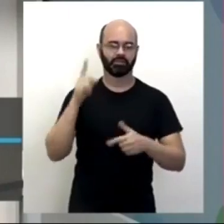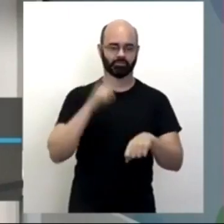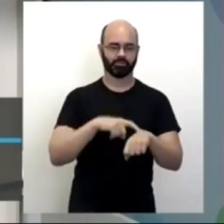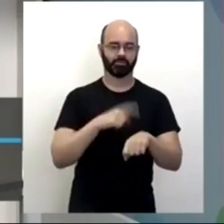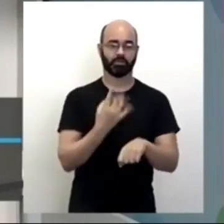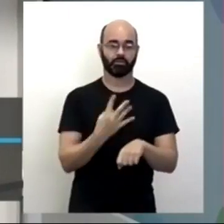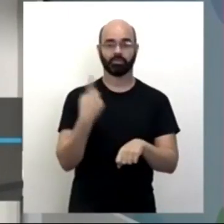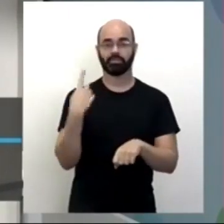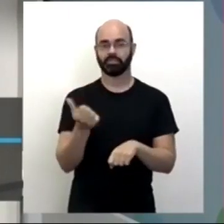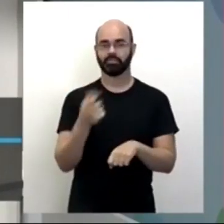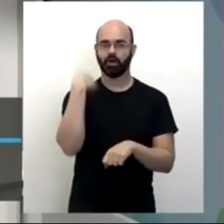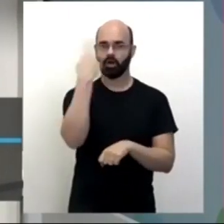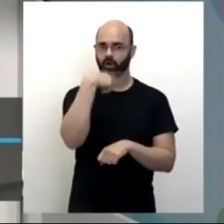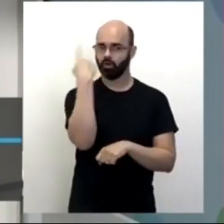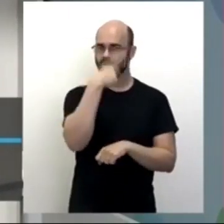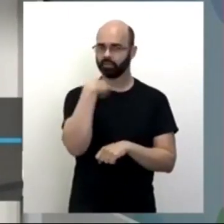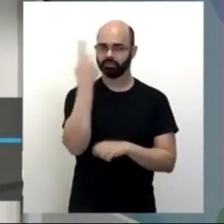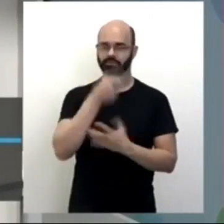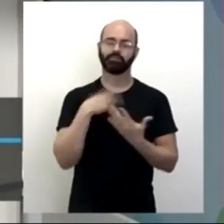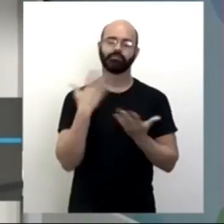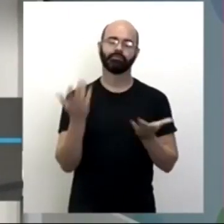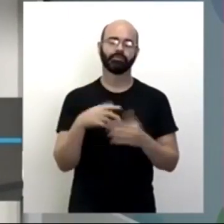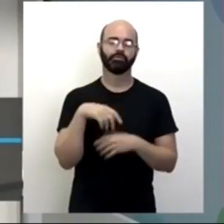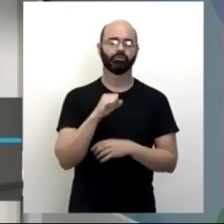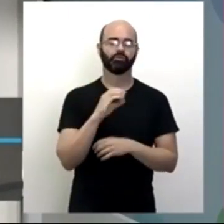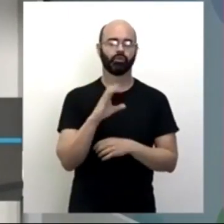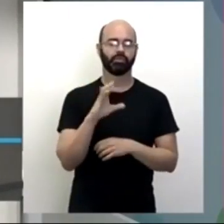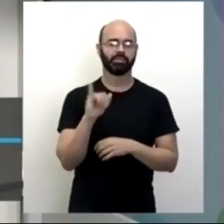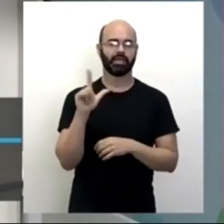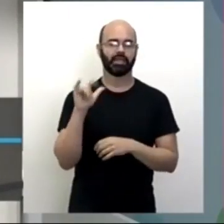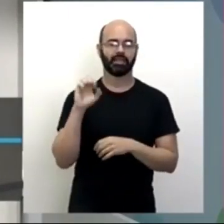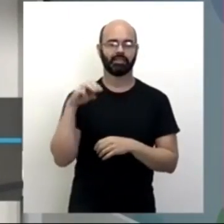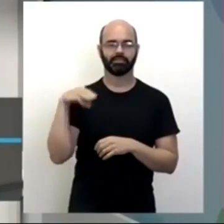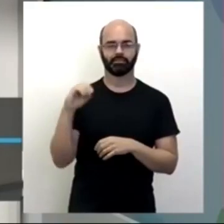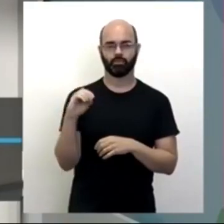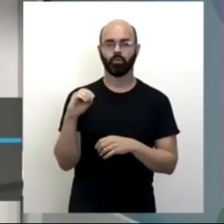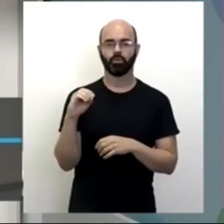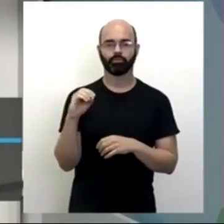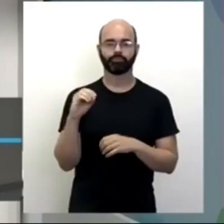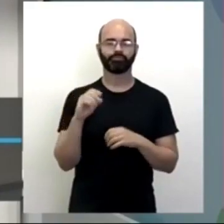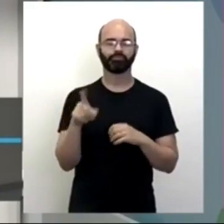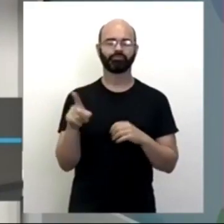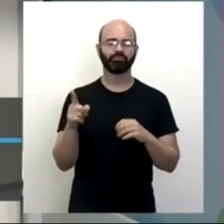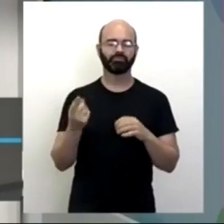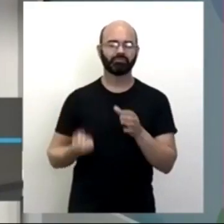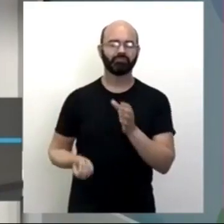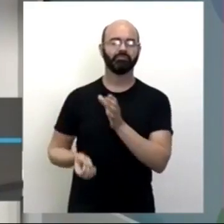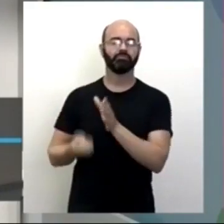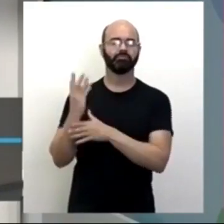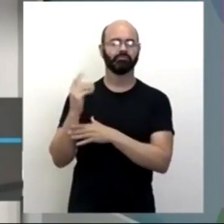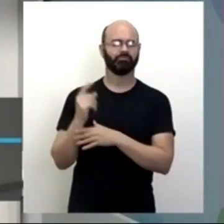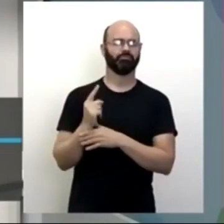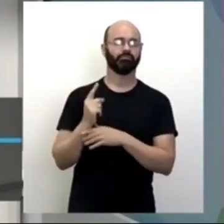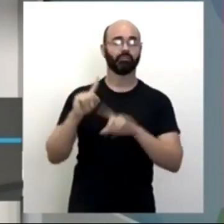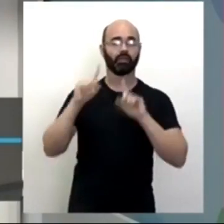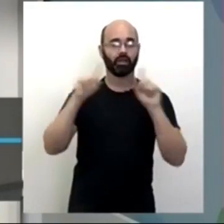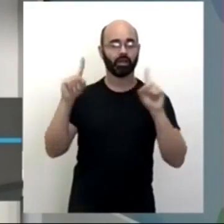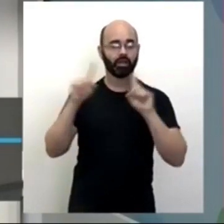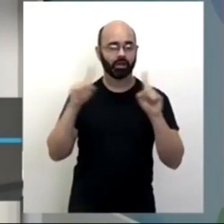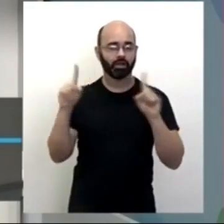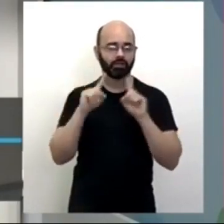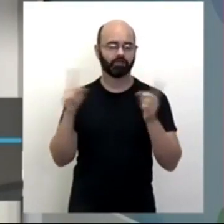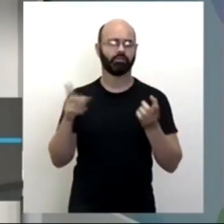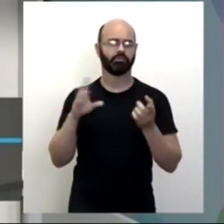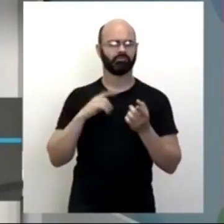16 horas. Então, o socialismo, né, ele nasce como uma crítica, um questionamento às